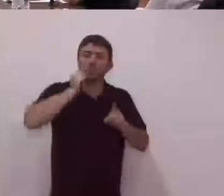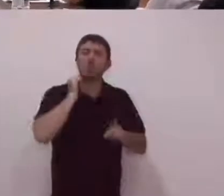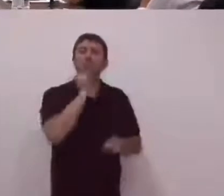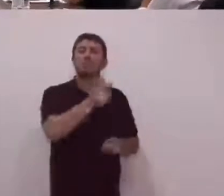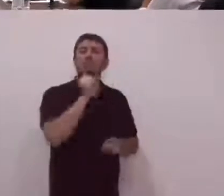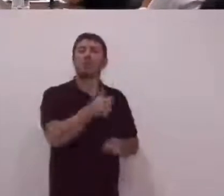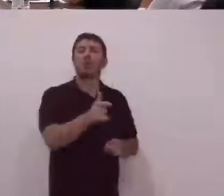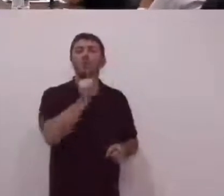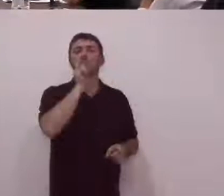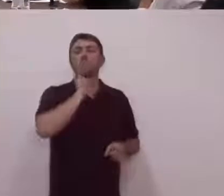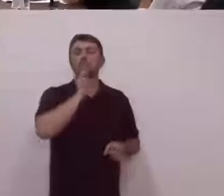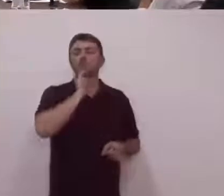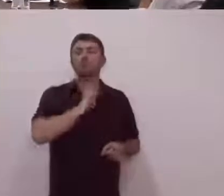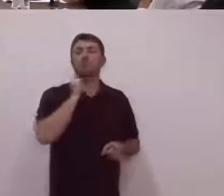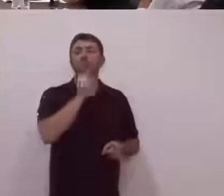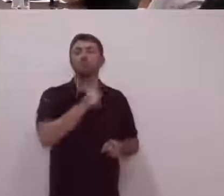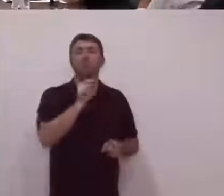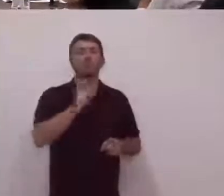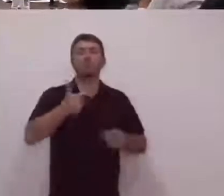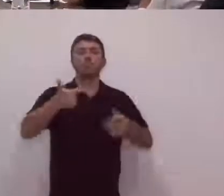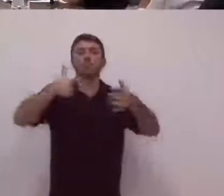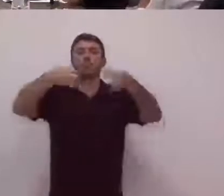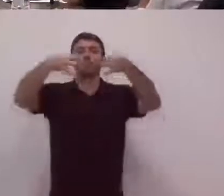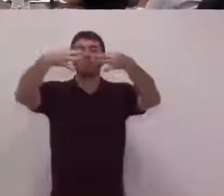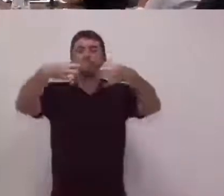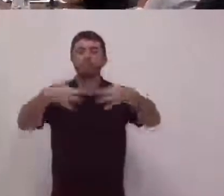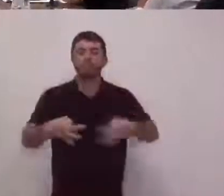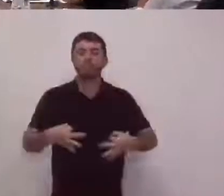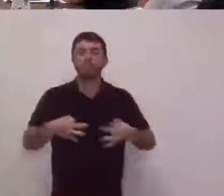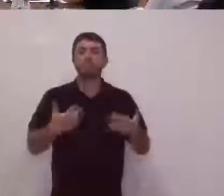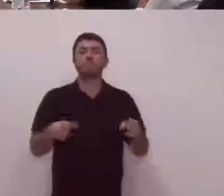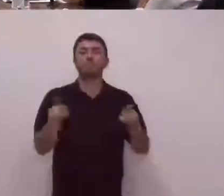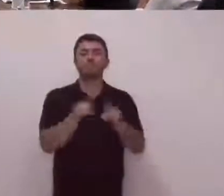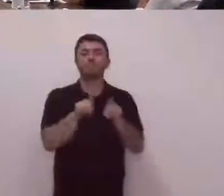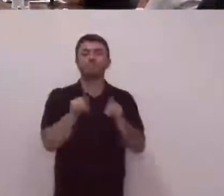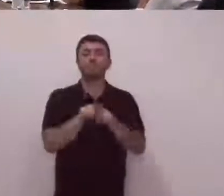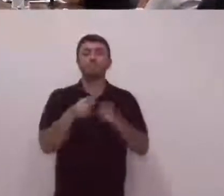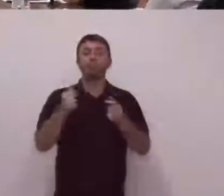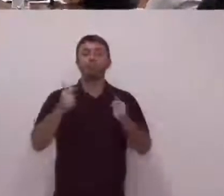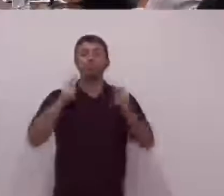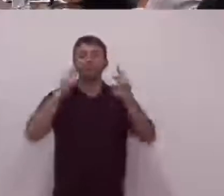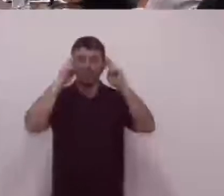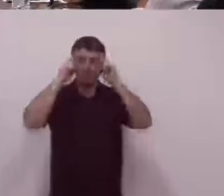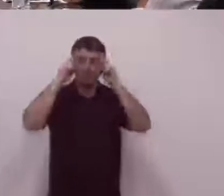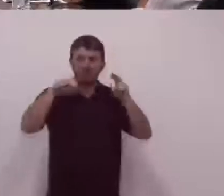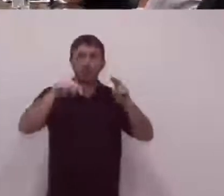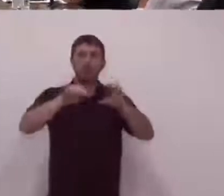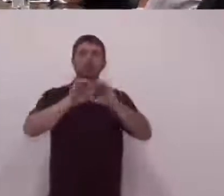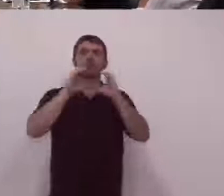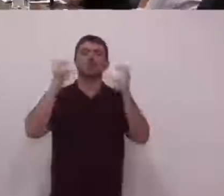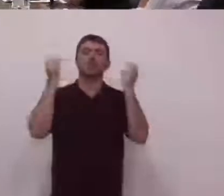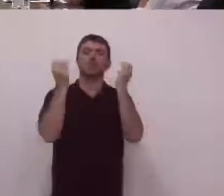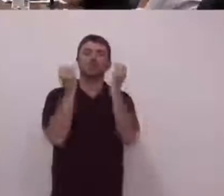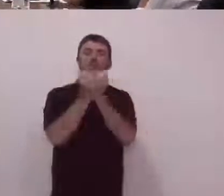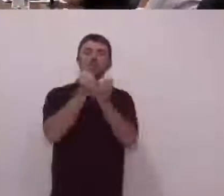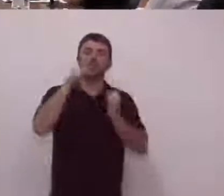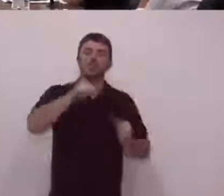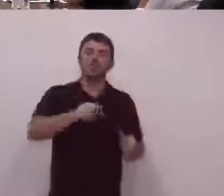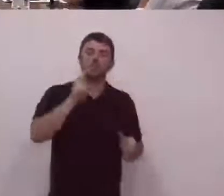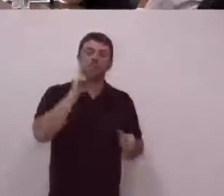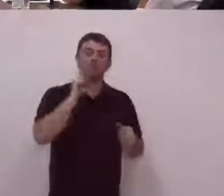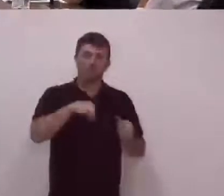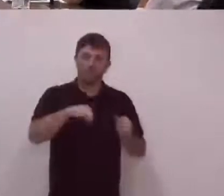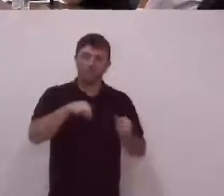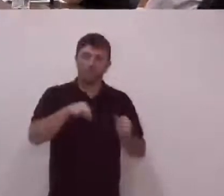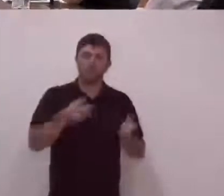acima transcrito evidência, ainda frontal desrespeito a esta Casa de Lei, no que concerne ao drible